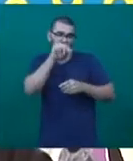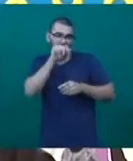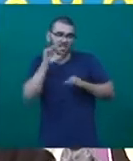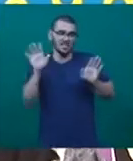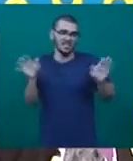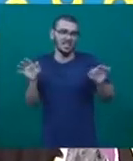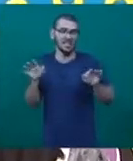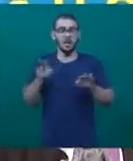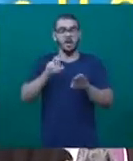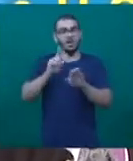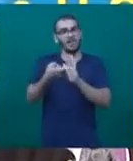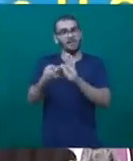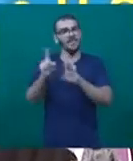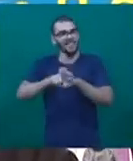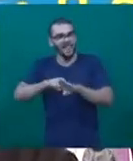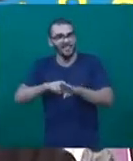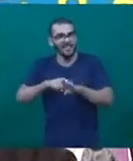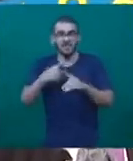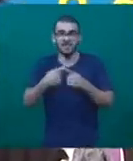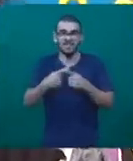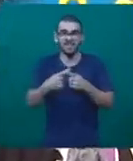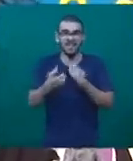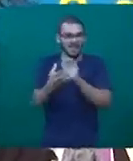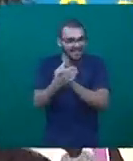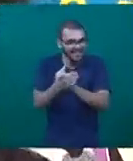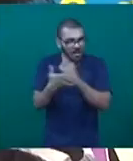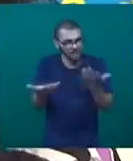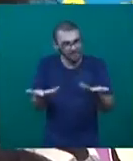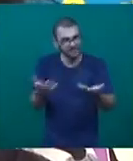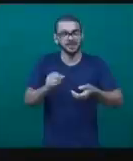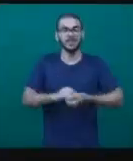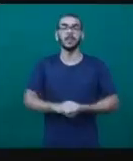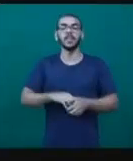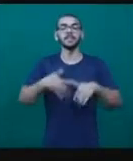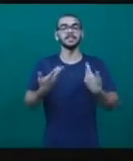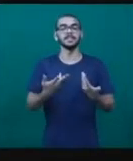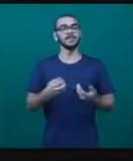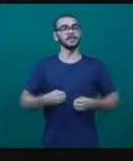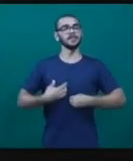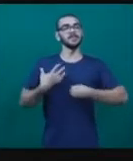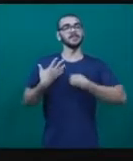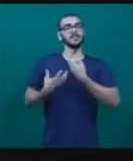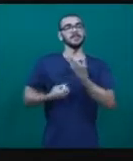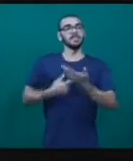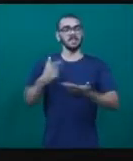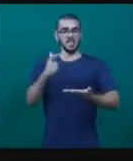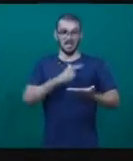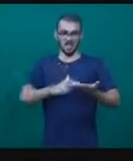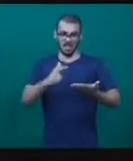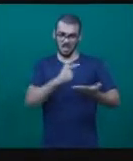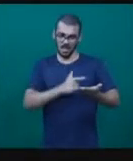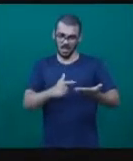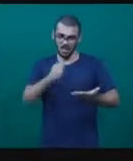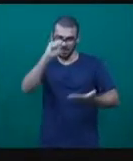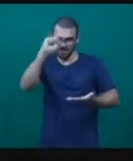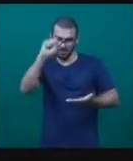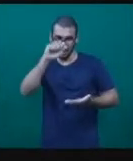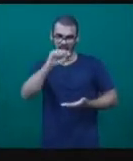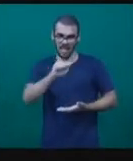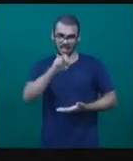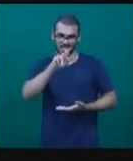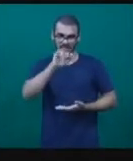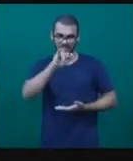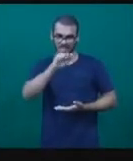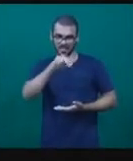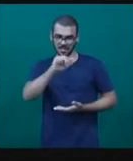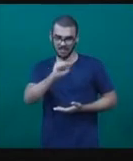casal. E essa história é uma história inspirada, baseada no livro da Adriana Falcão, né, que foi indicada ao